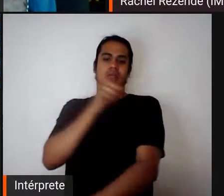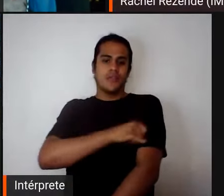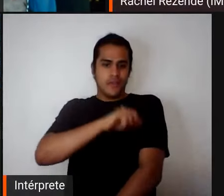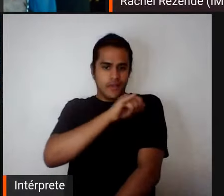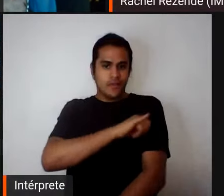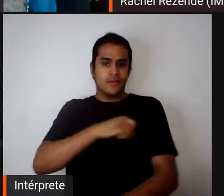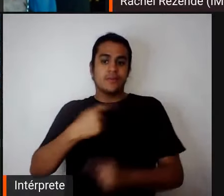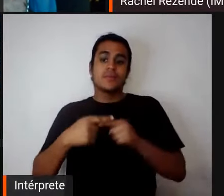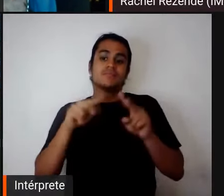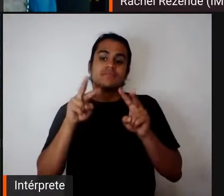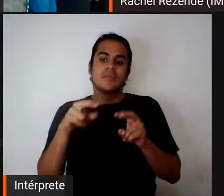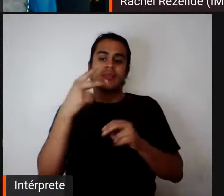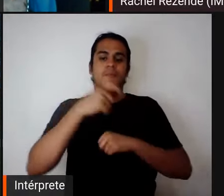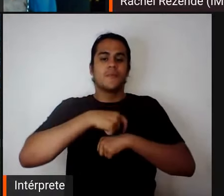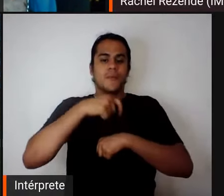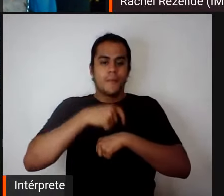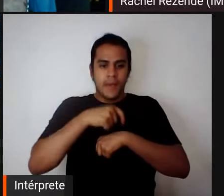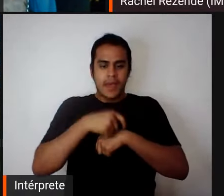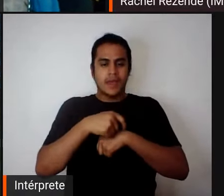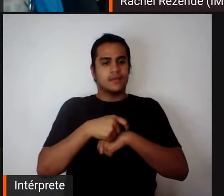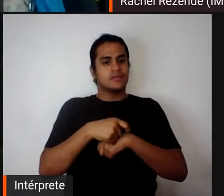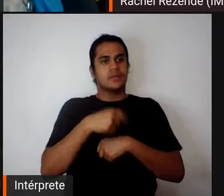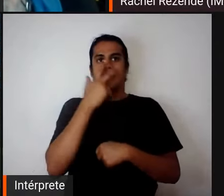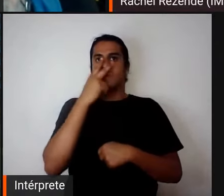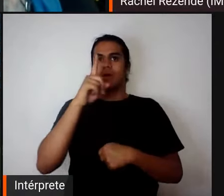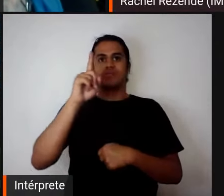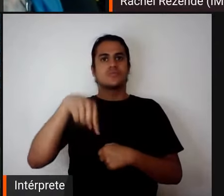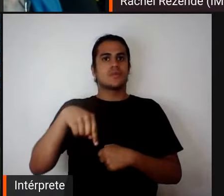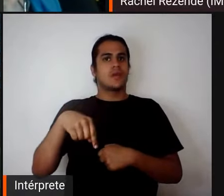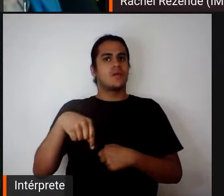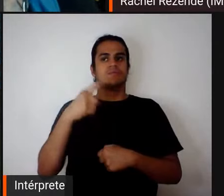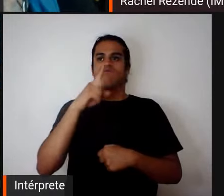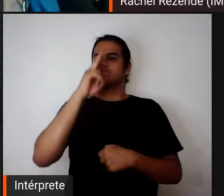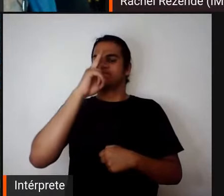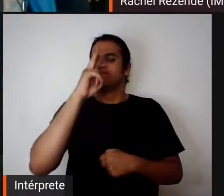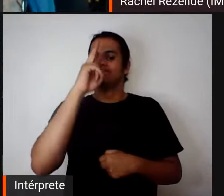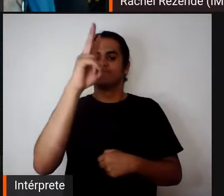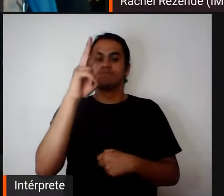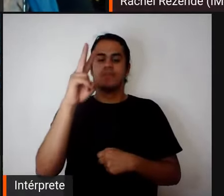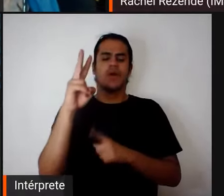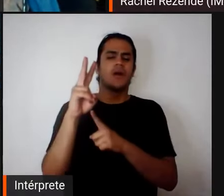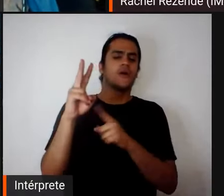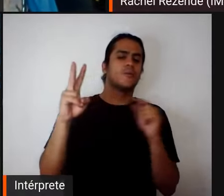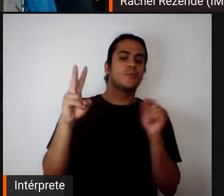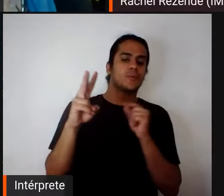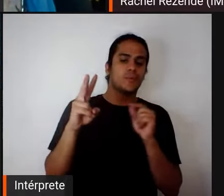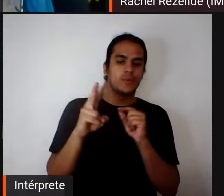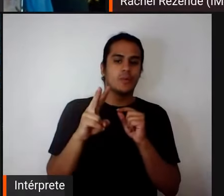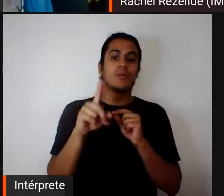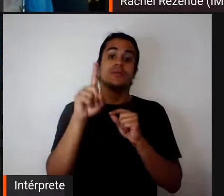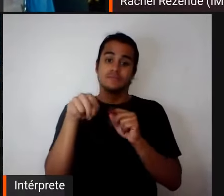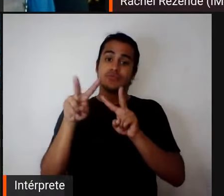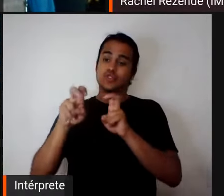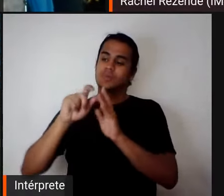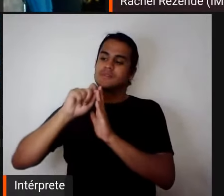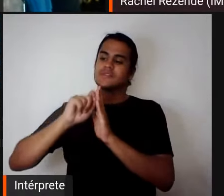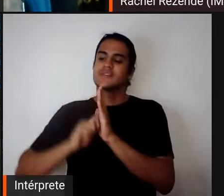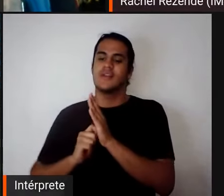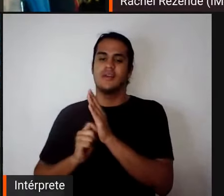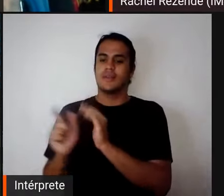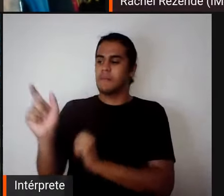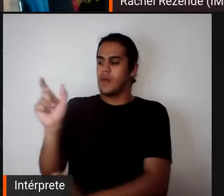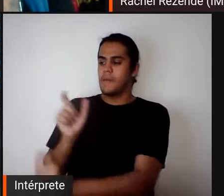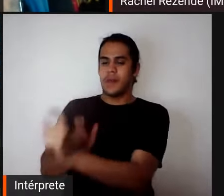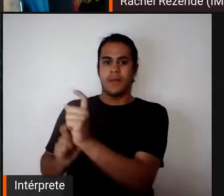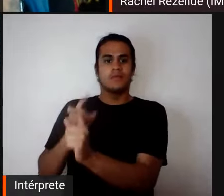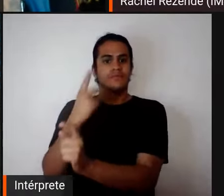obra, que talvez seja um dos fios condutores dela, né, que é a sua relação com a escrita, com a palavra, com esses